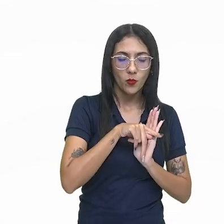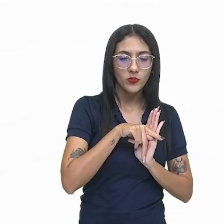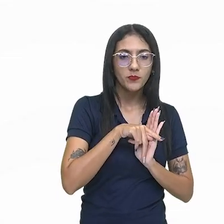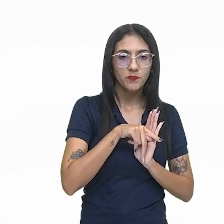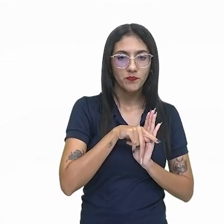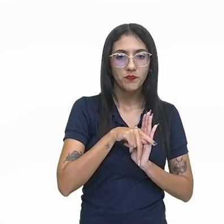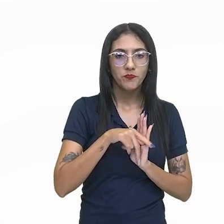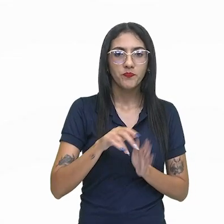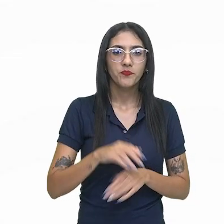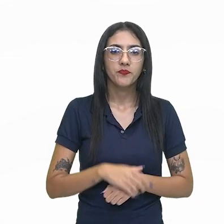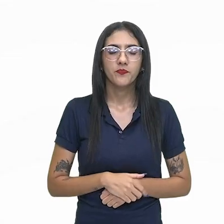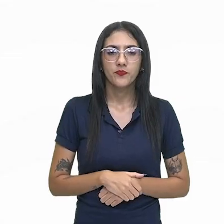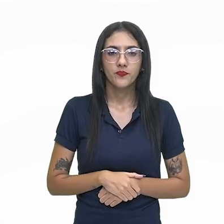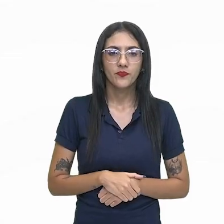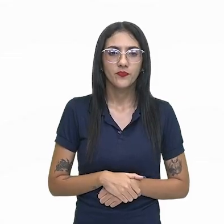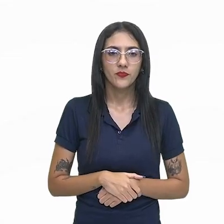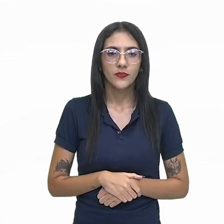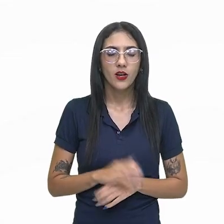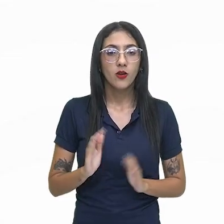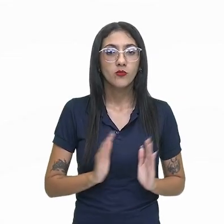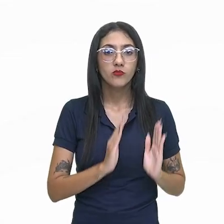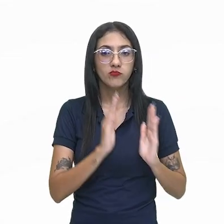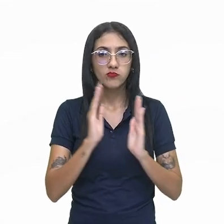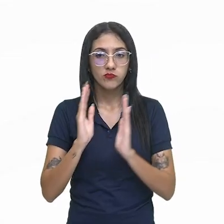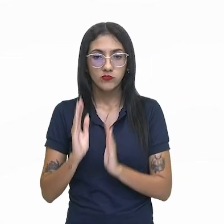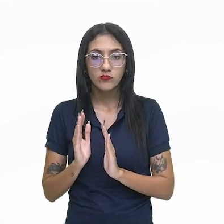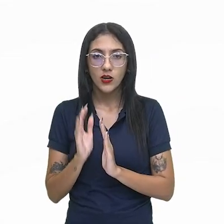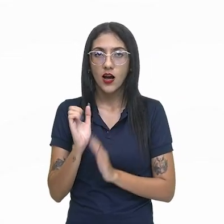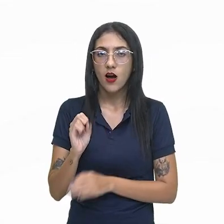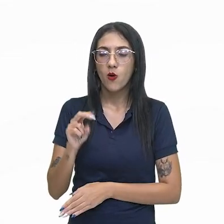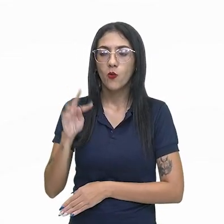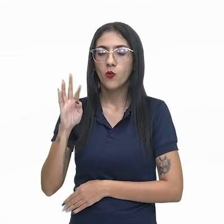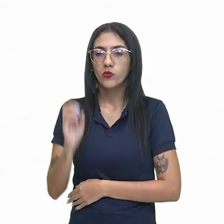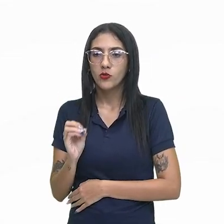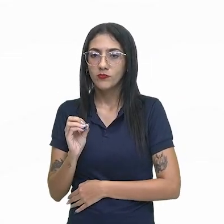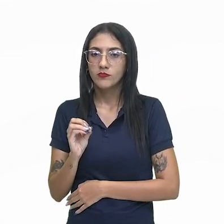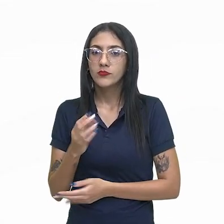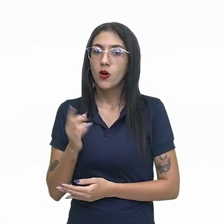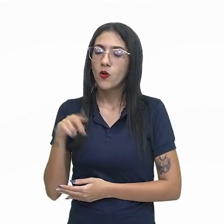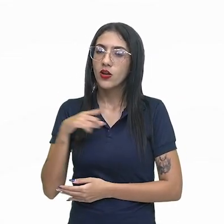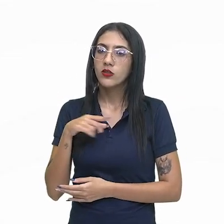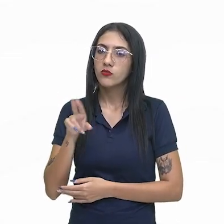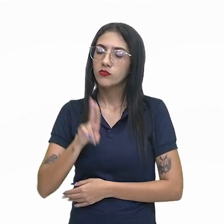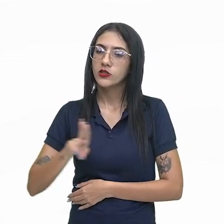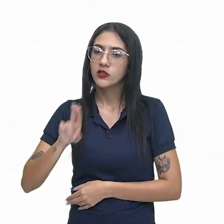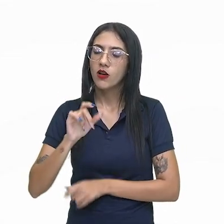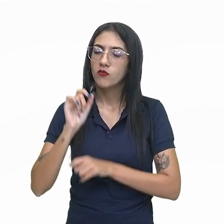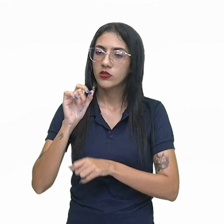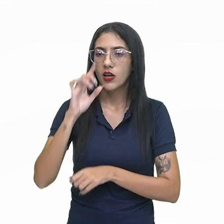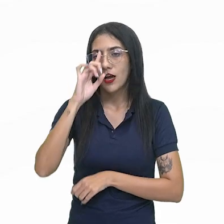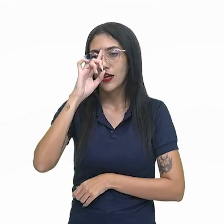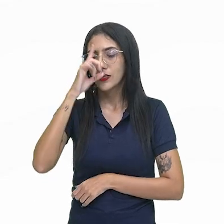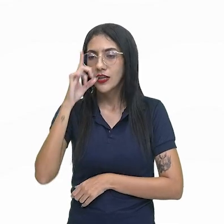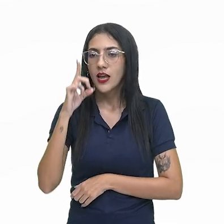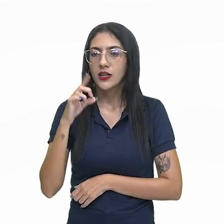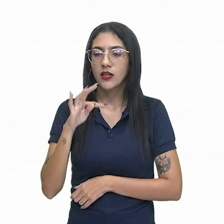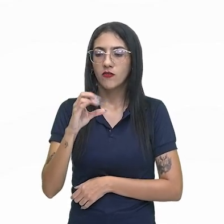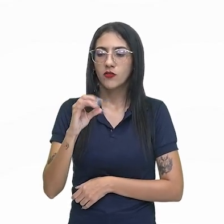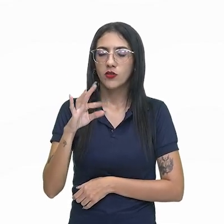Em contraposição, na outra hipótese, ocorria o processo da